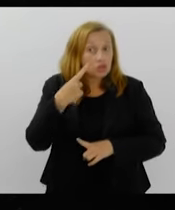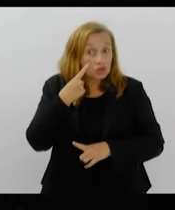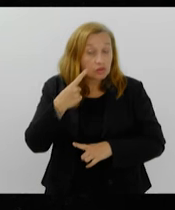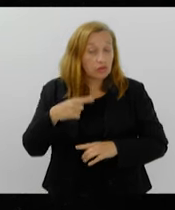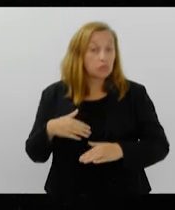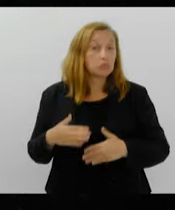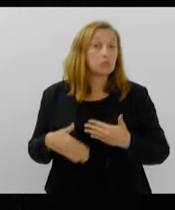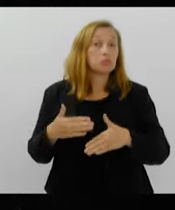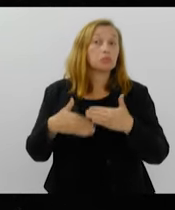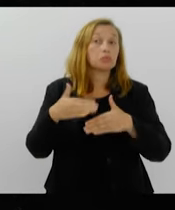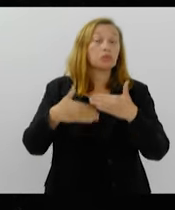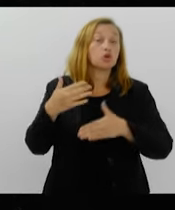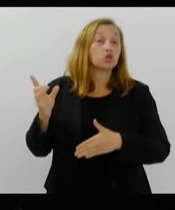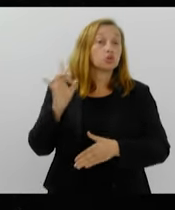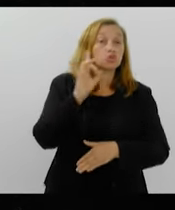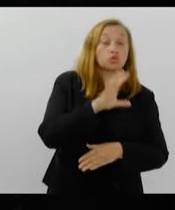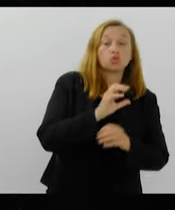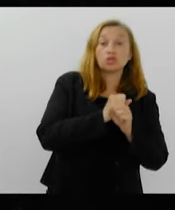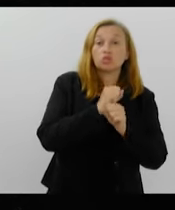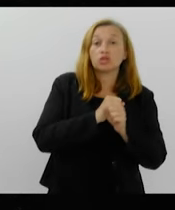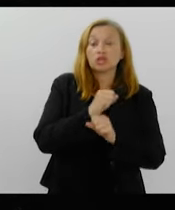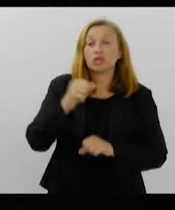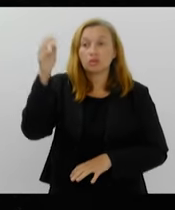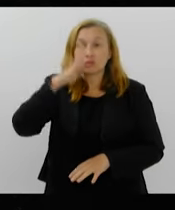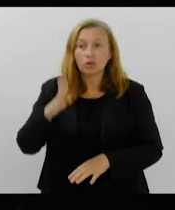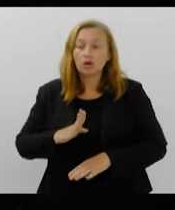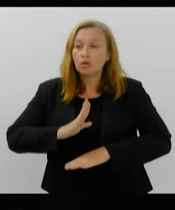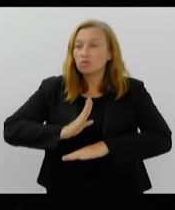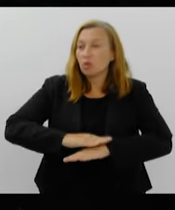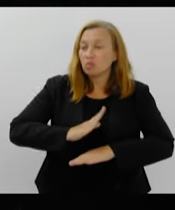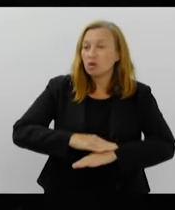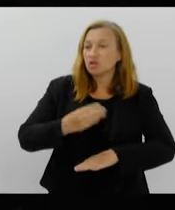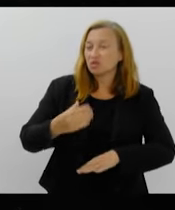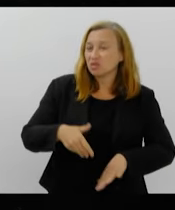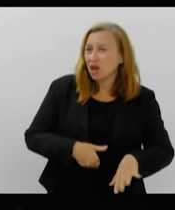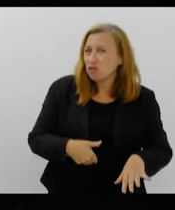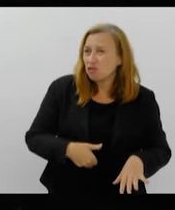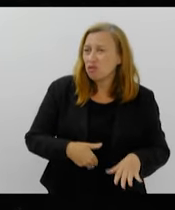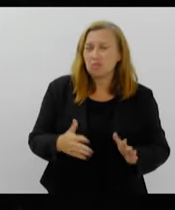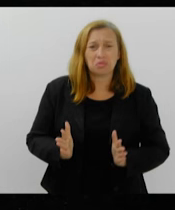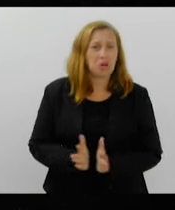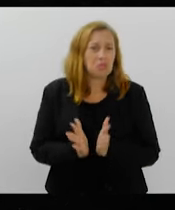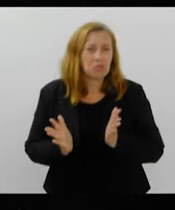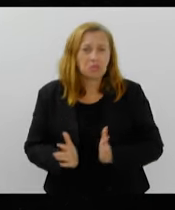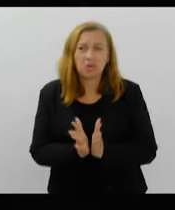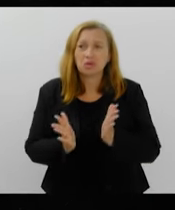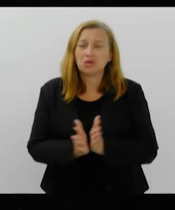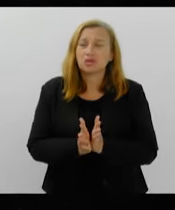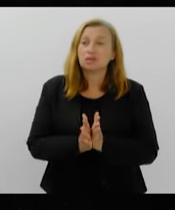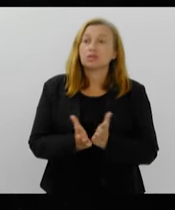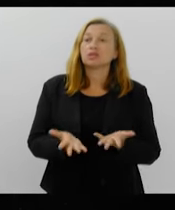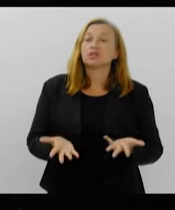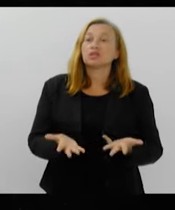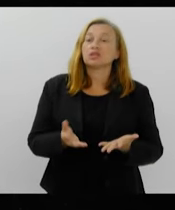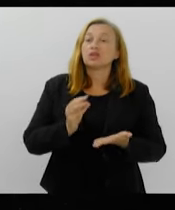prosperar nos últimos anos no Brasil o aumento da fome da miséria da desesperança o